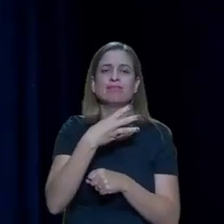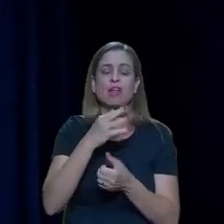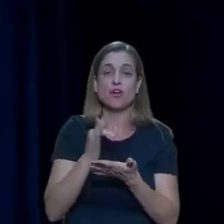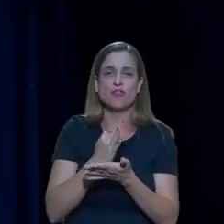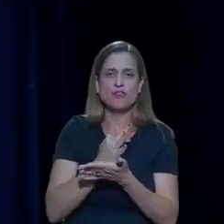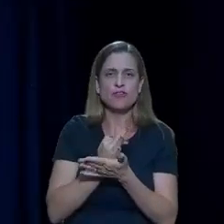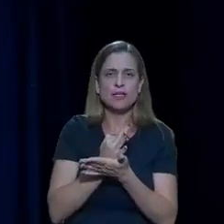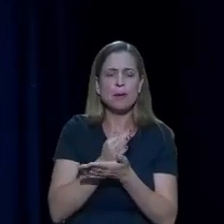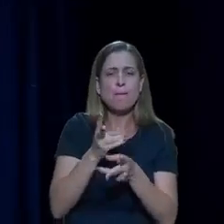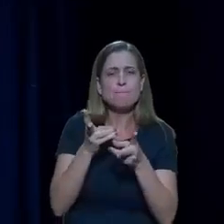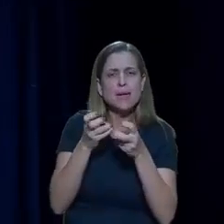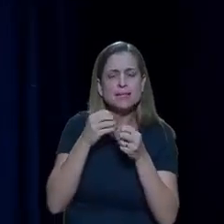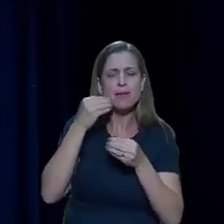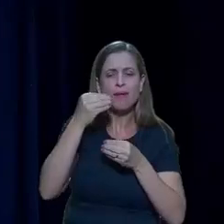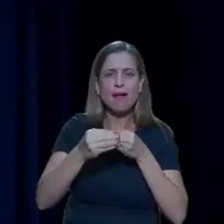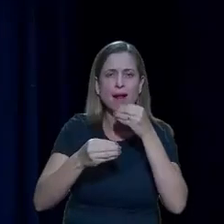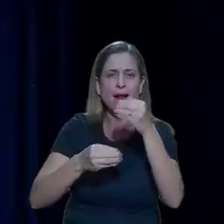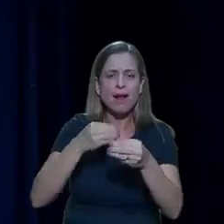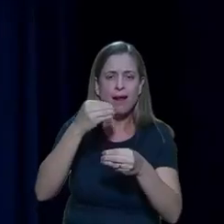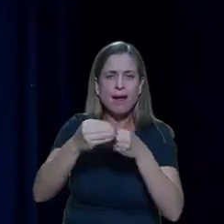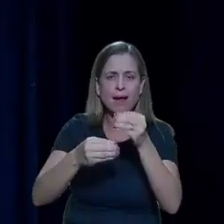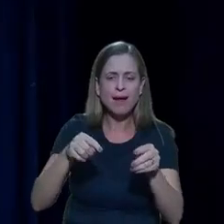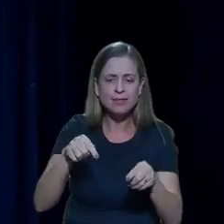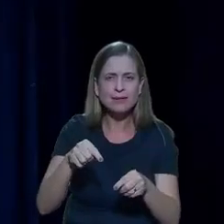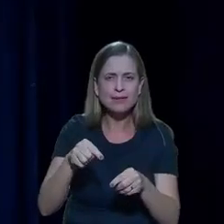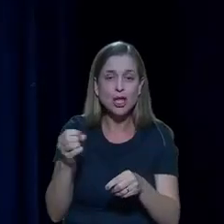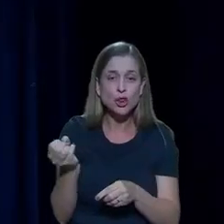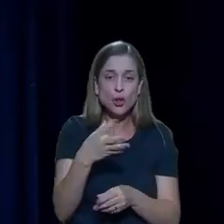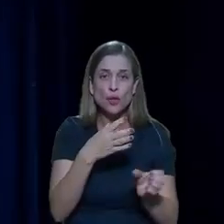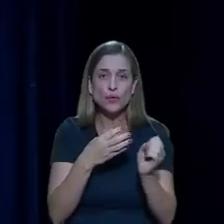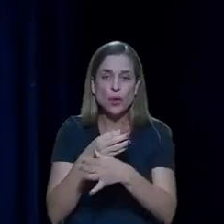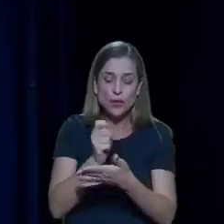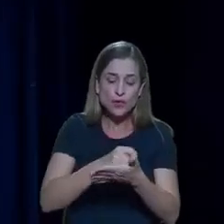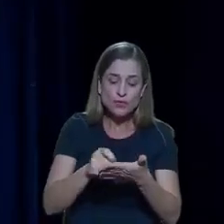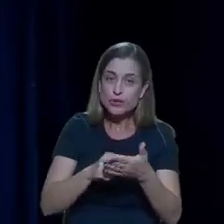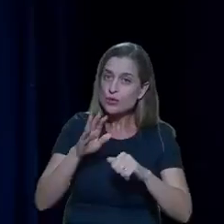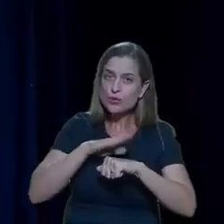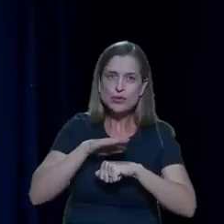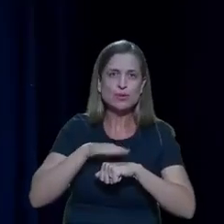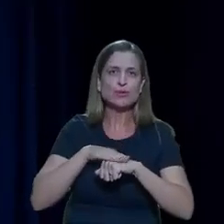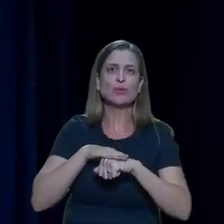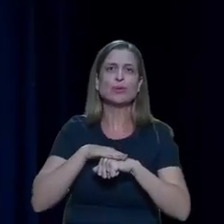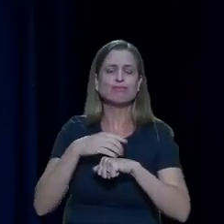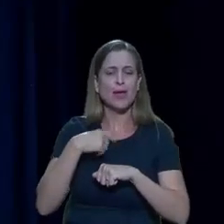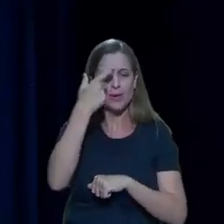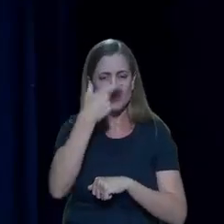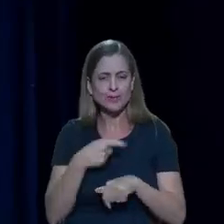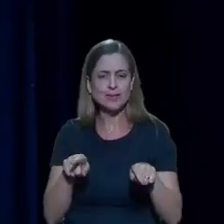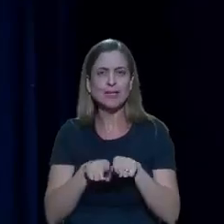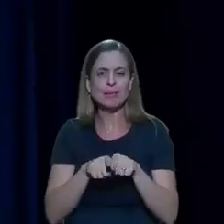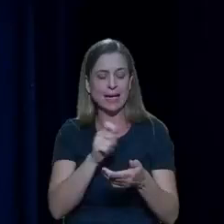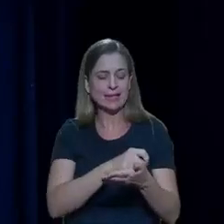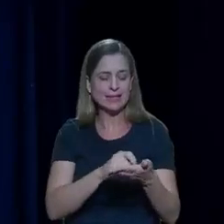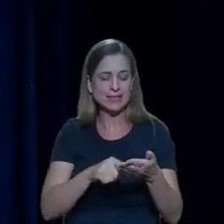né, legados já aqui no palco, a gente vê novos escritores. E eu vou estar aqui pela primeira vez como escritor, lançando